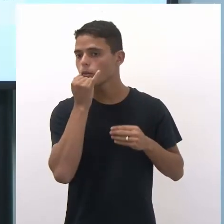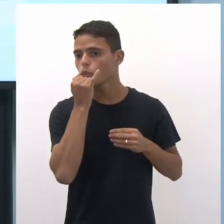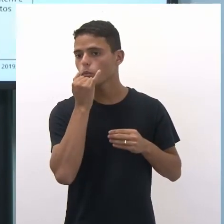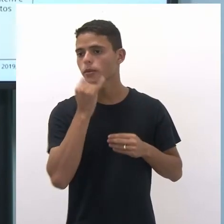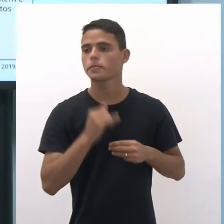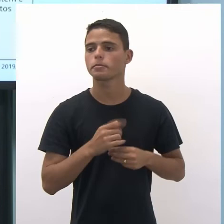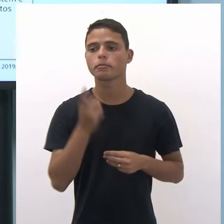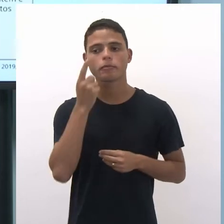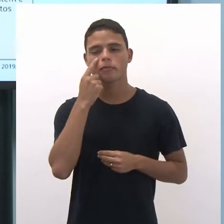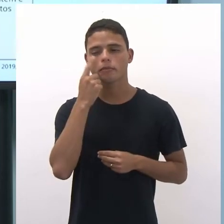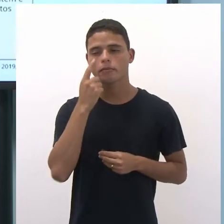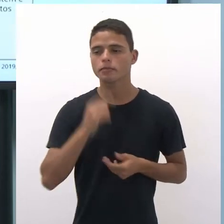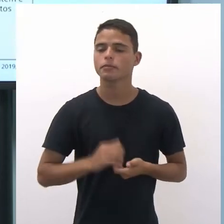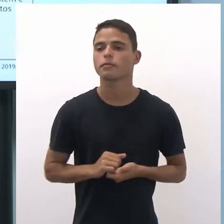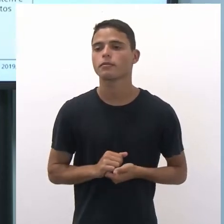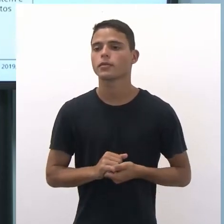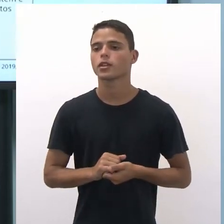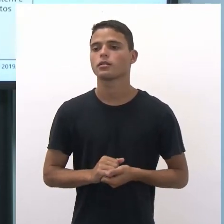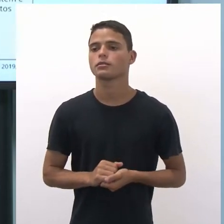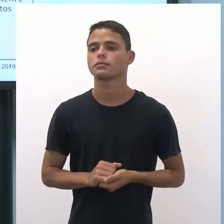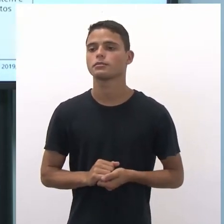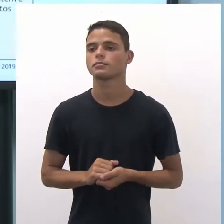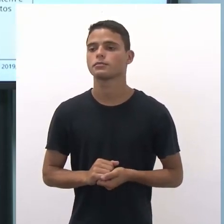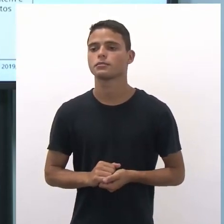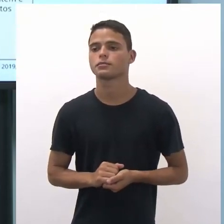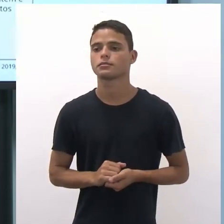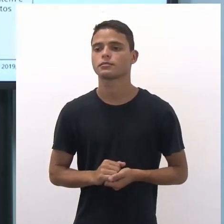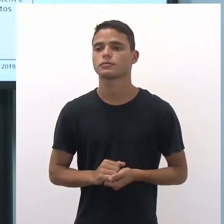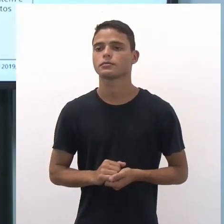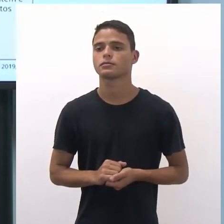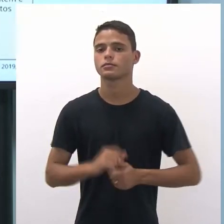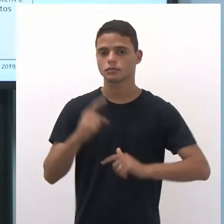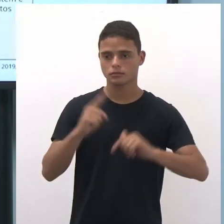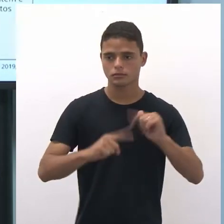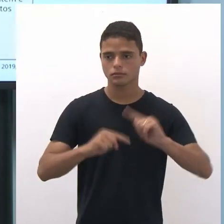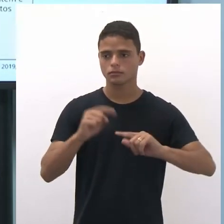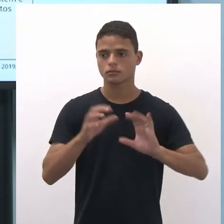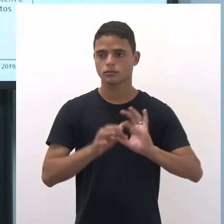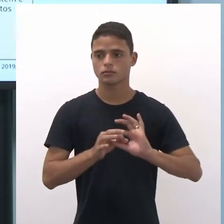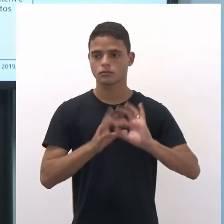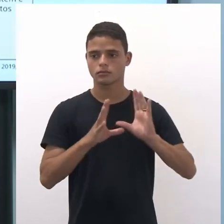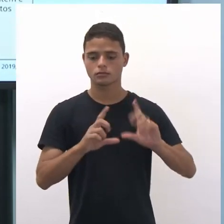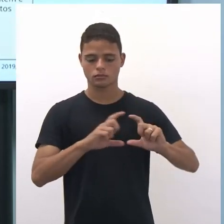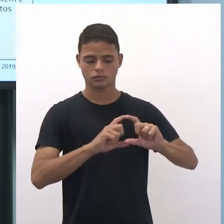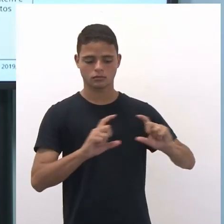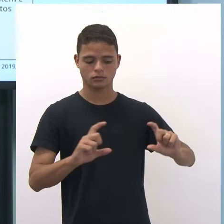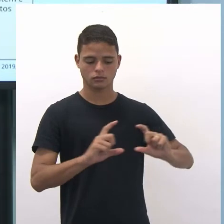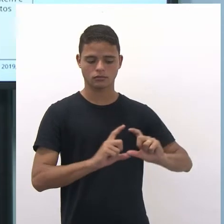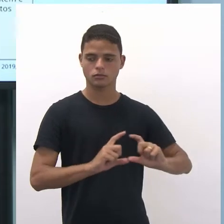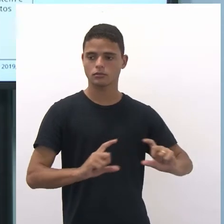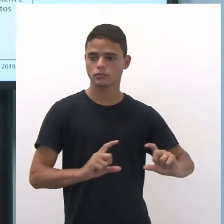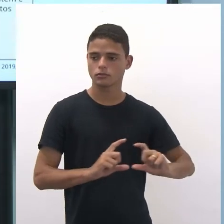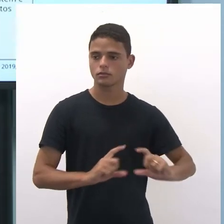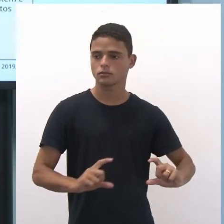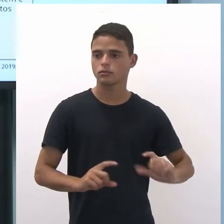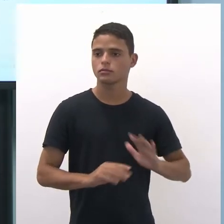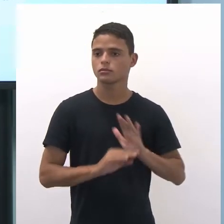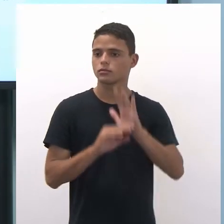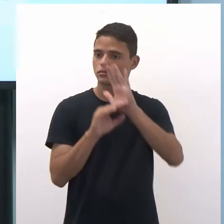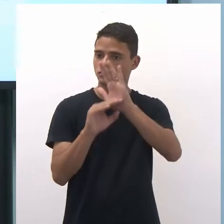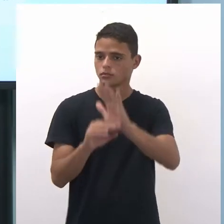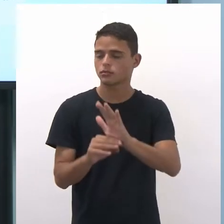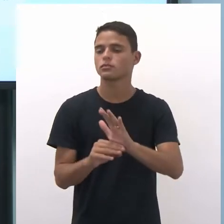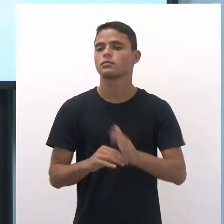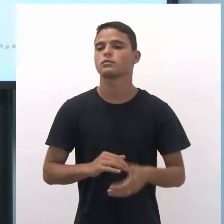deixa eu ver aqui mesmo, o material que está disponível lá nas notas de rodapé vai auxiliar